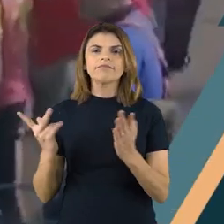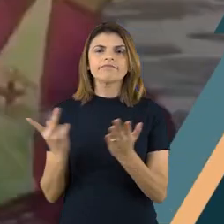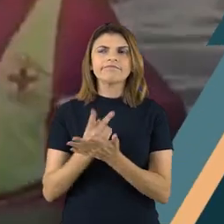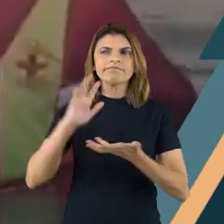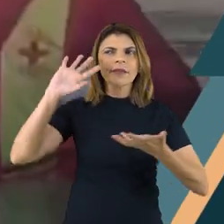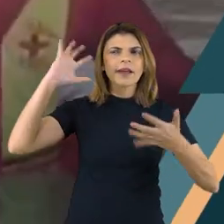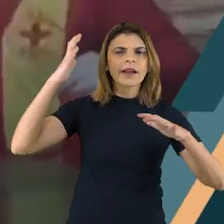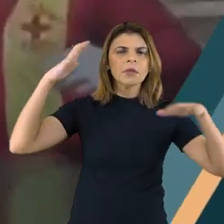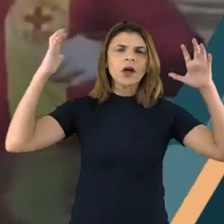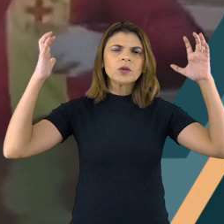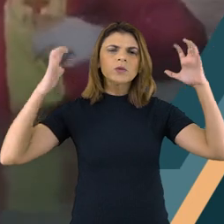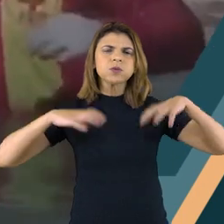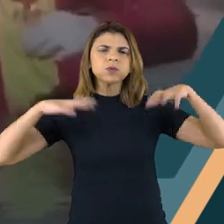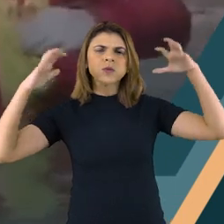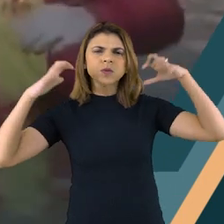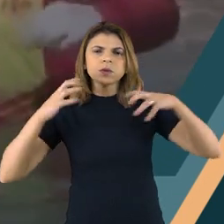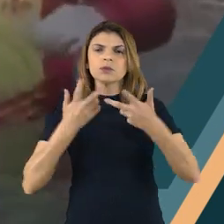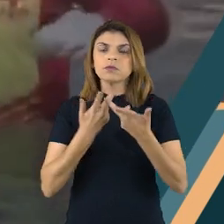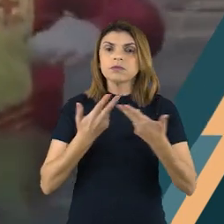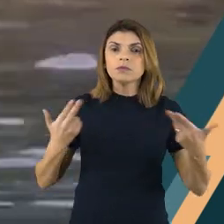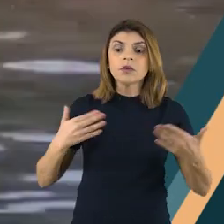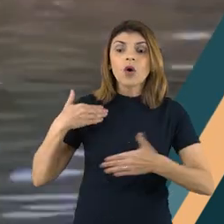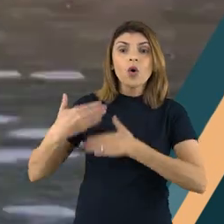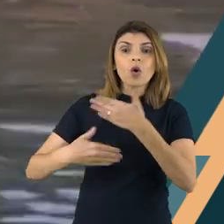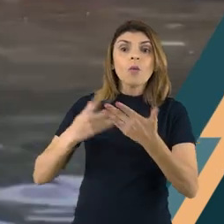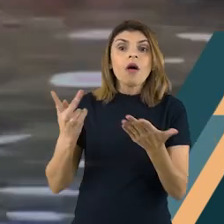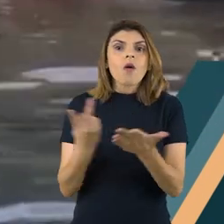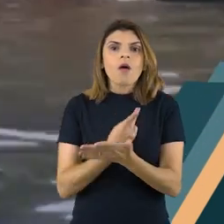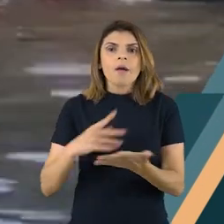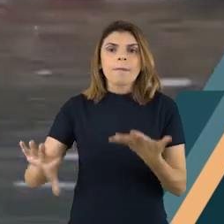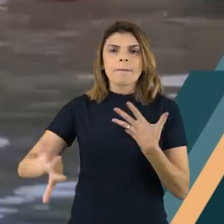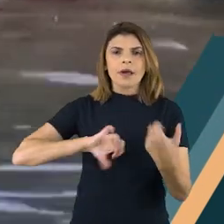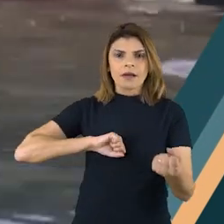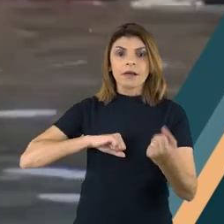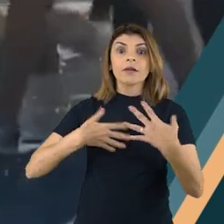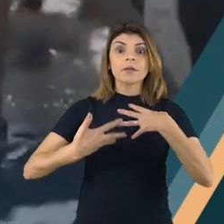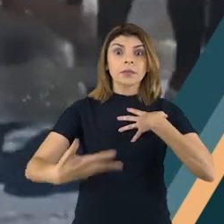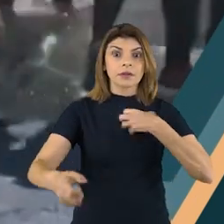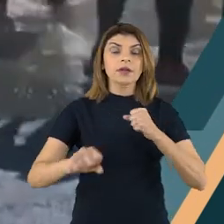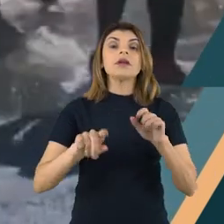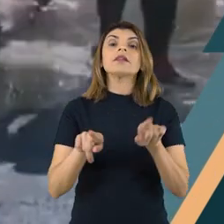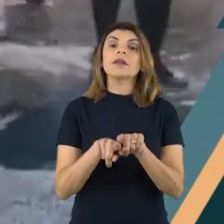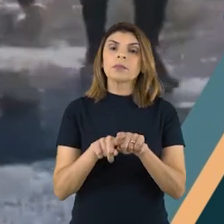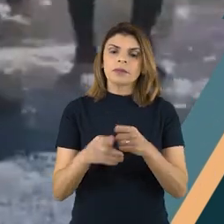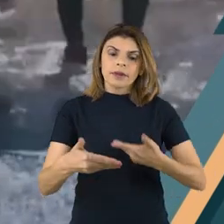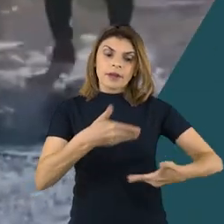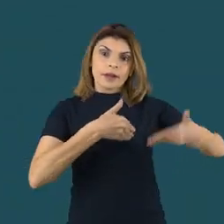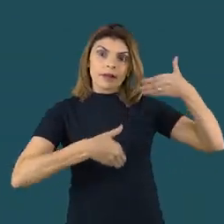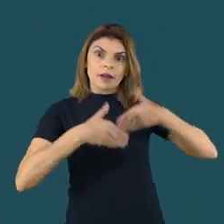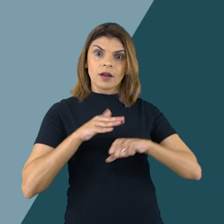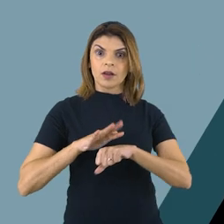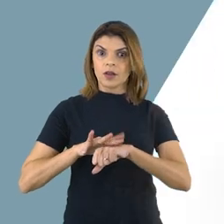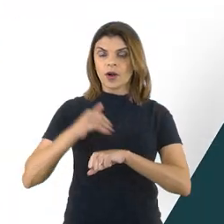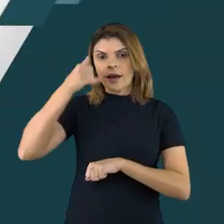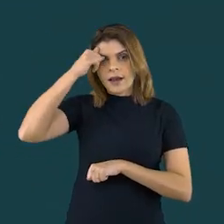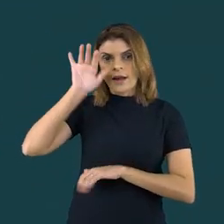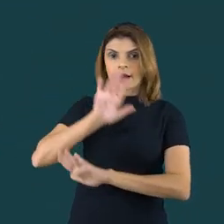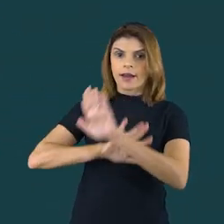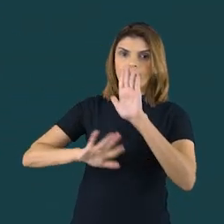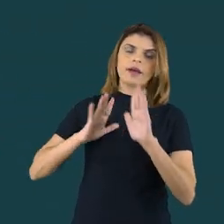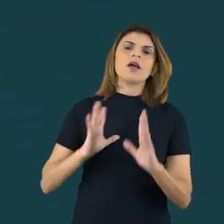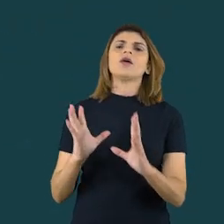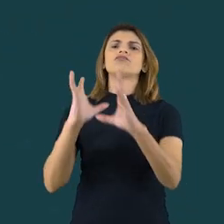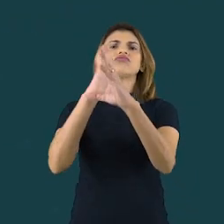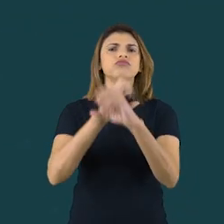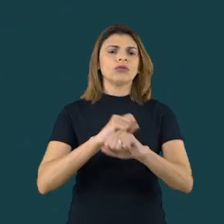aos desastres climáticos e descrever como ocorre a transmissão, tratamento e prevenção da doença. Este